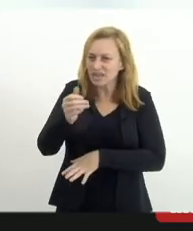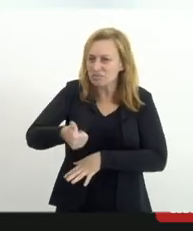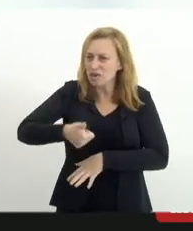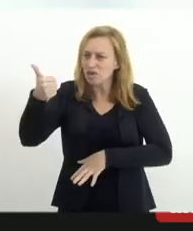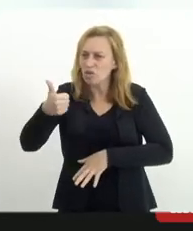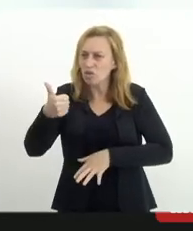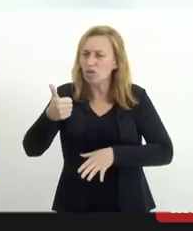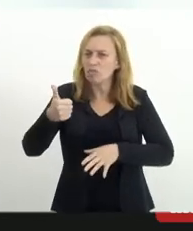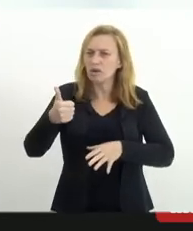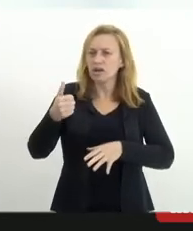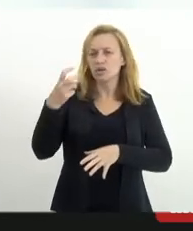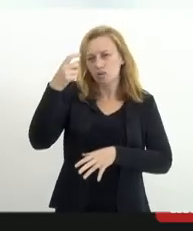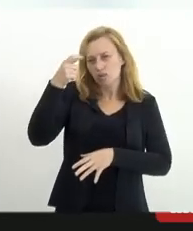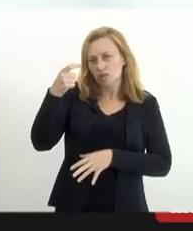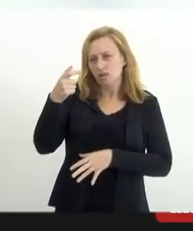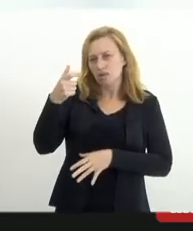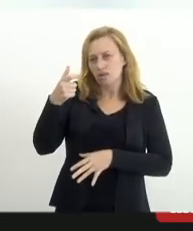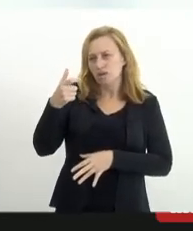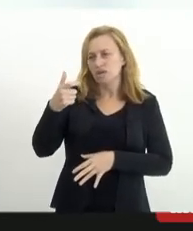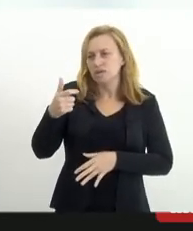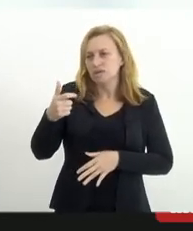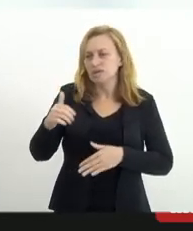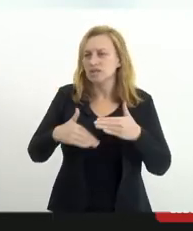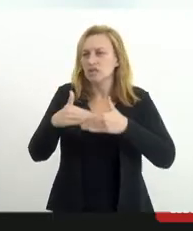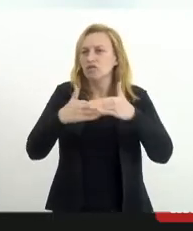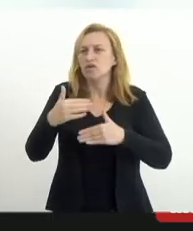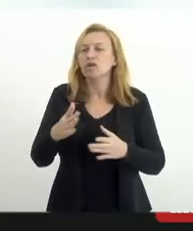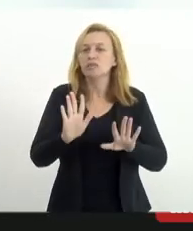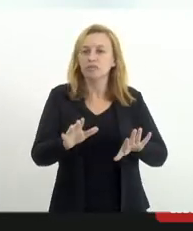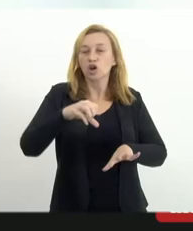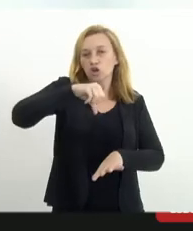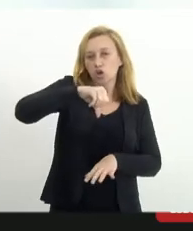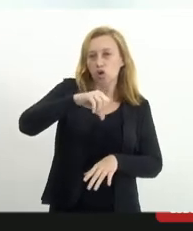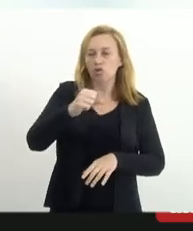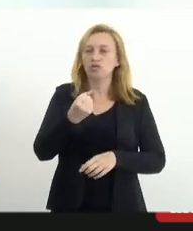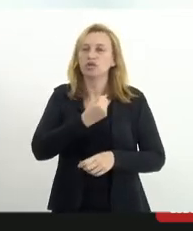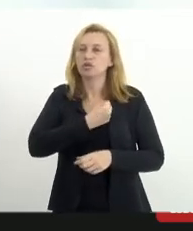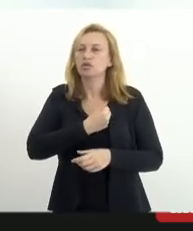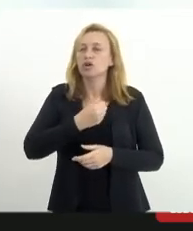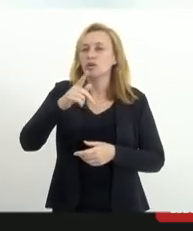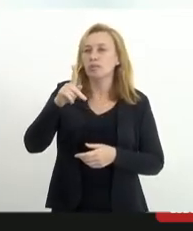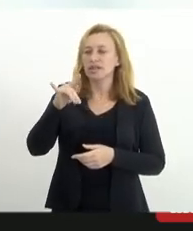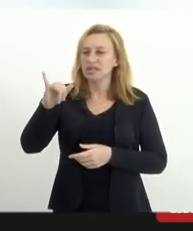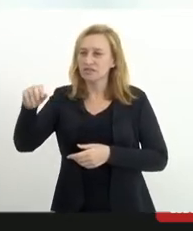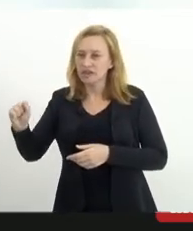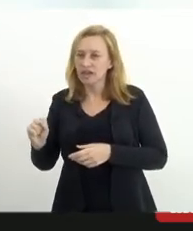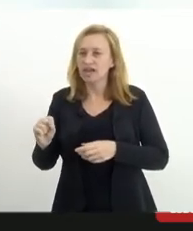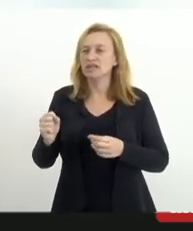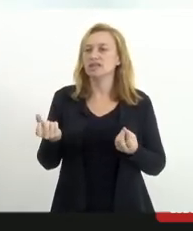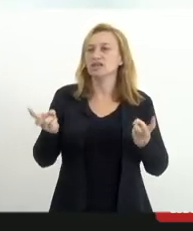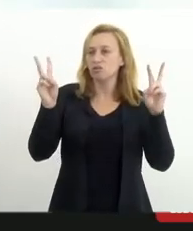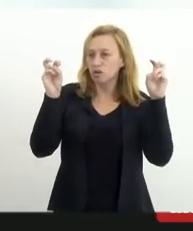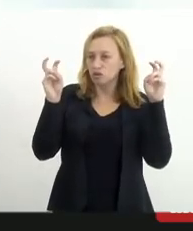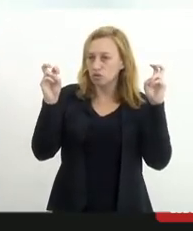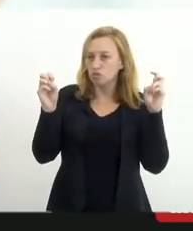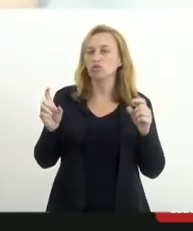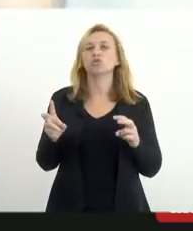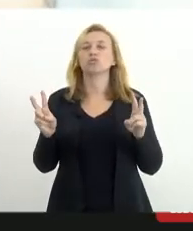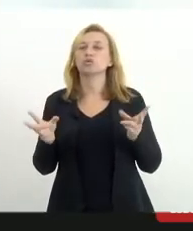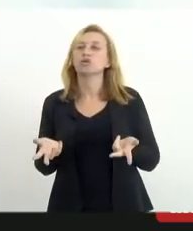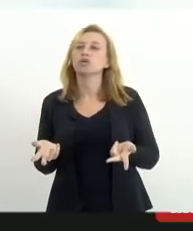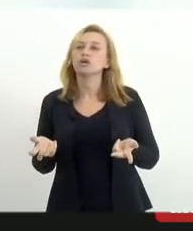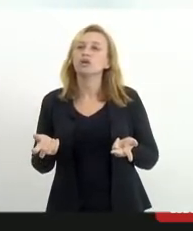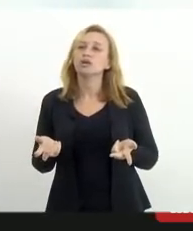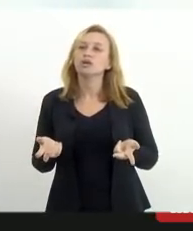um consenso? 9, por que em teses já pacificadas ou reconhecidas em questões